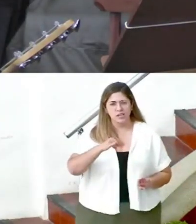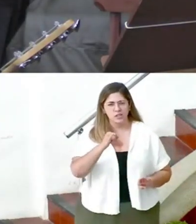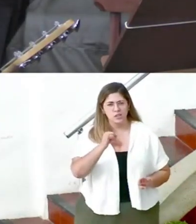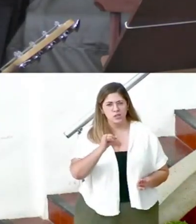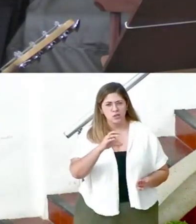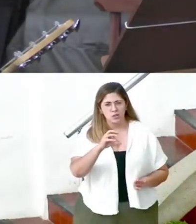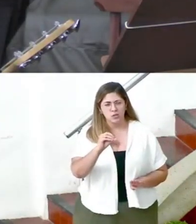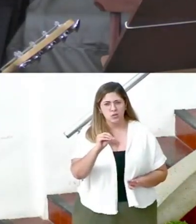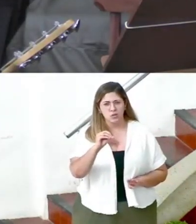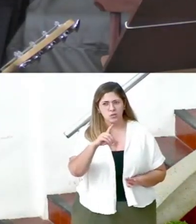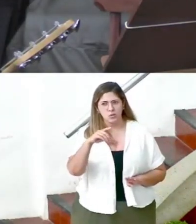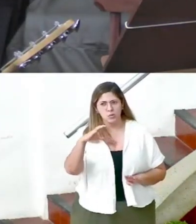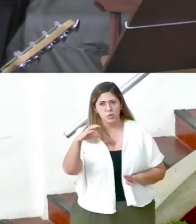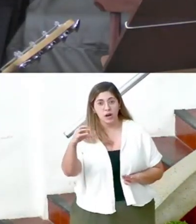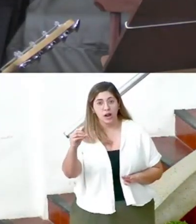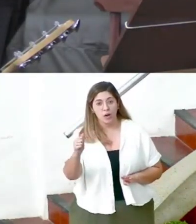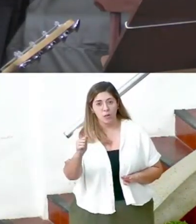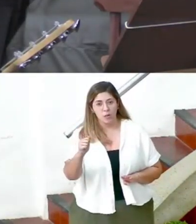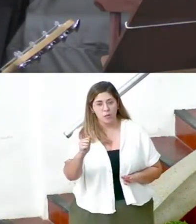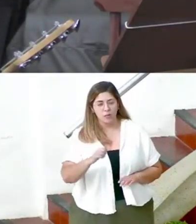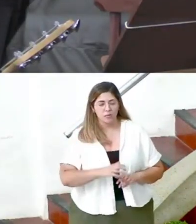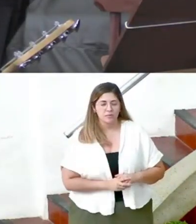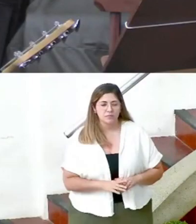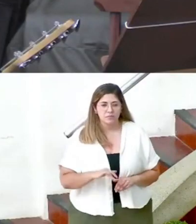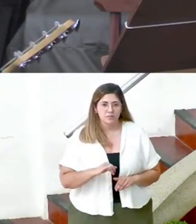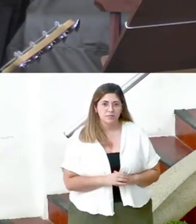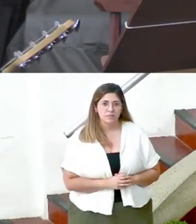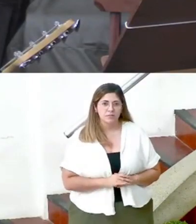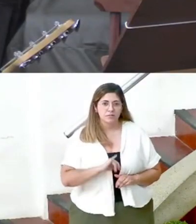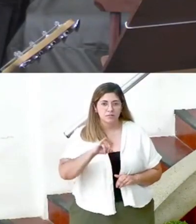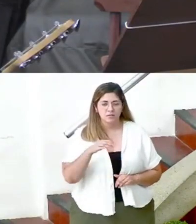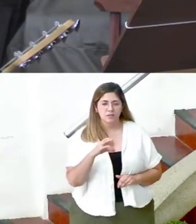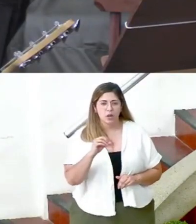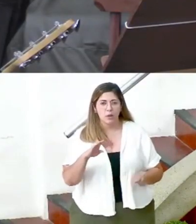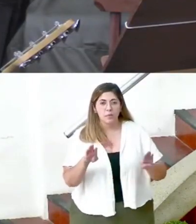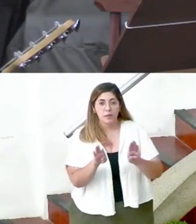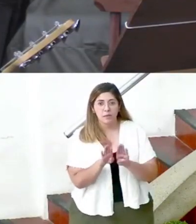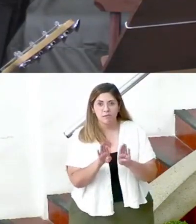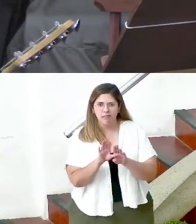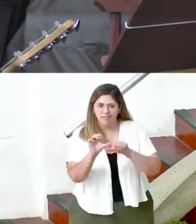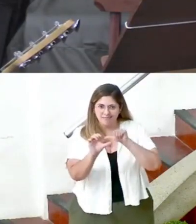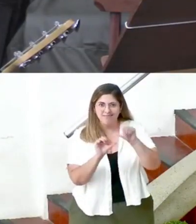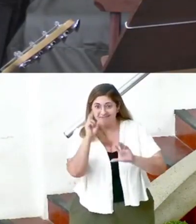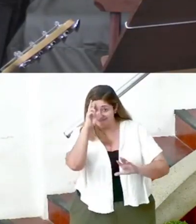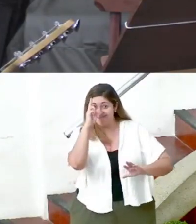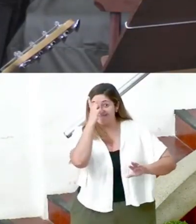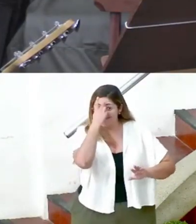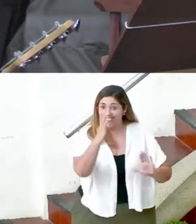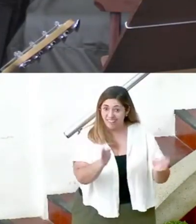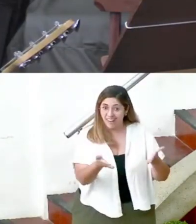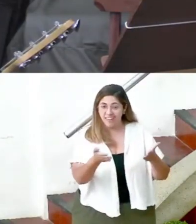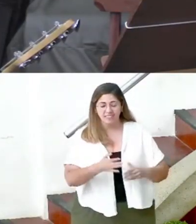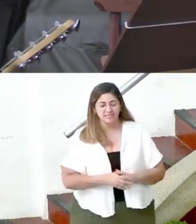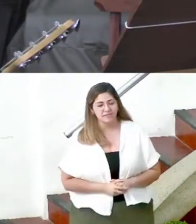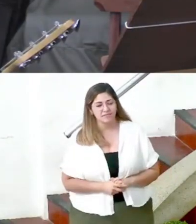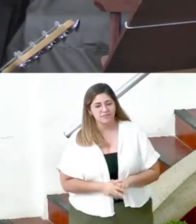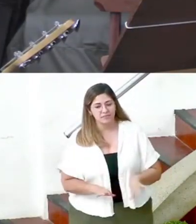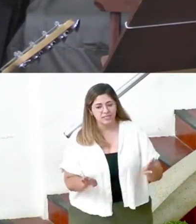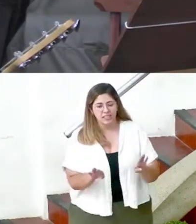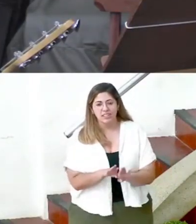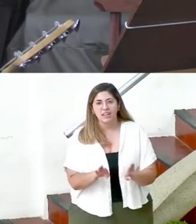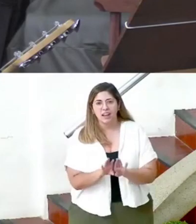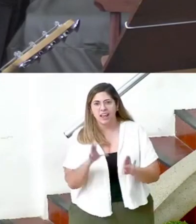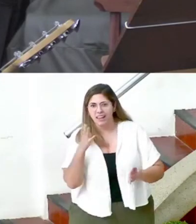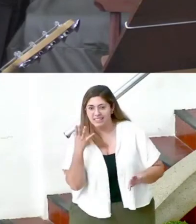pregam o Evangelho. E onde é que está a força do procônsul para se defender? Não consegue, porque Deus salva